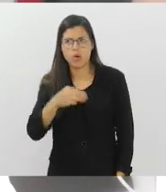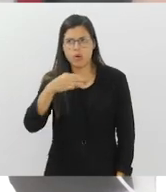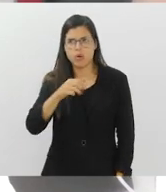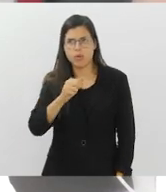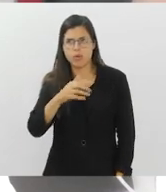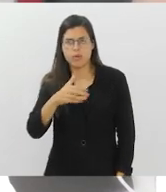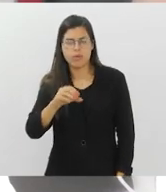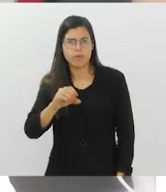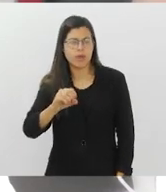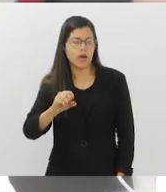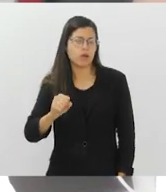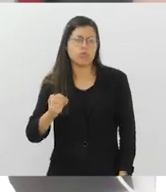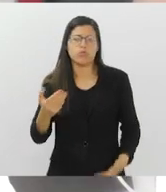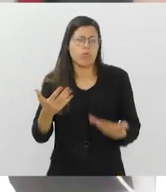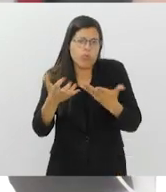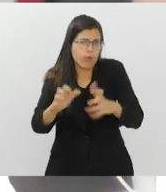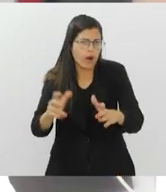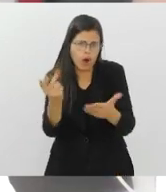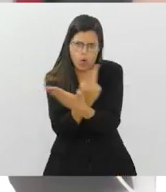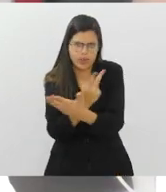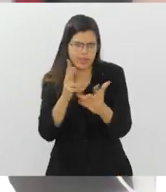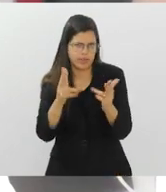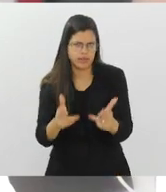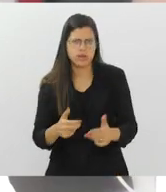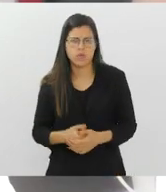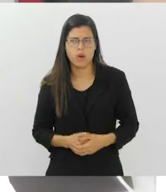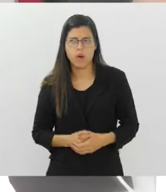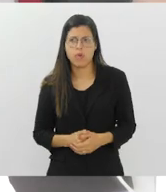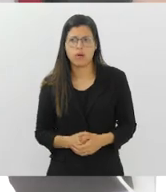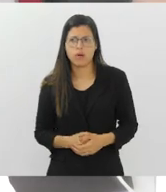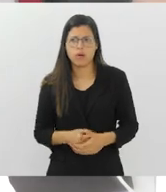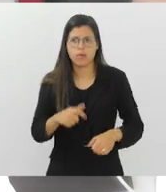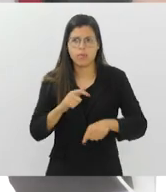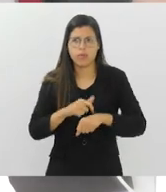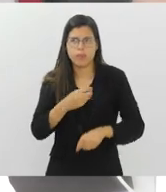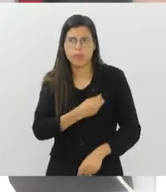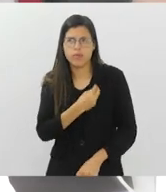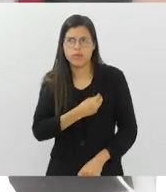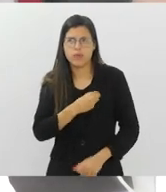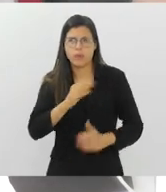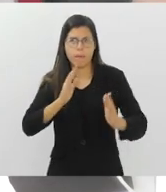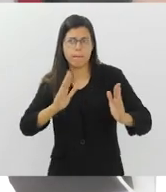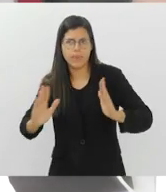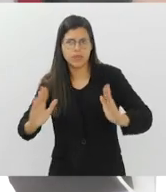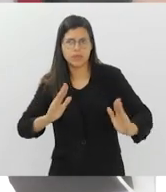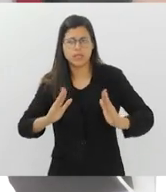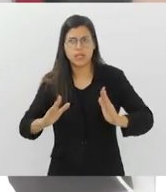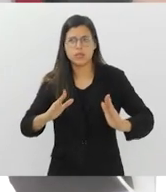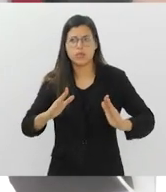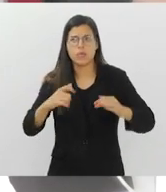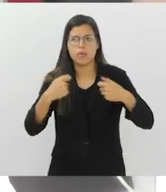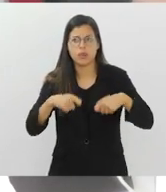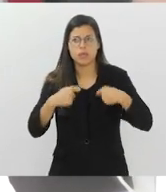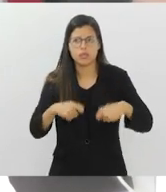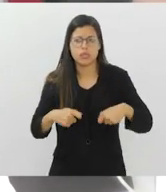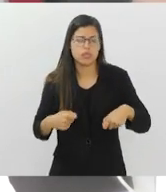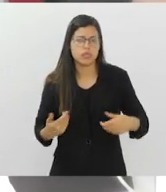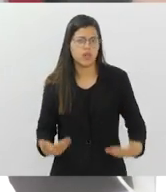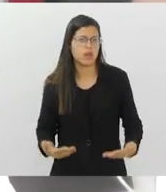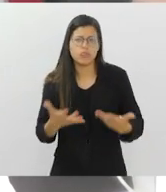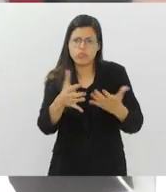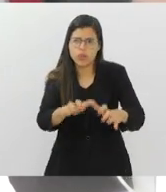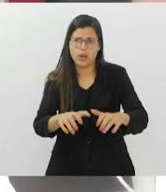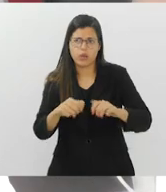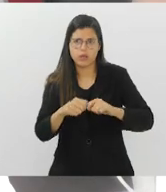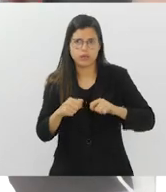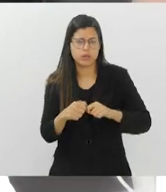demais, eu nunca, em nenhum momento na minha vida, pensei que no meu mandato eu ia precisar, e não quero fazer isso. Eu